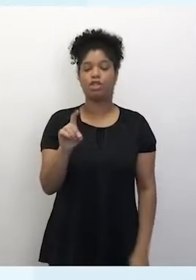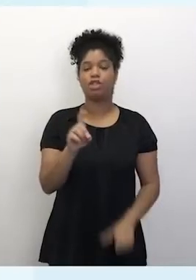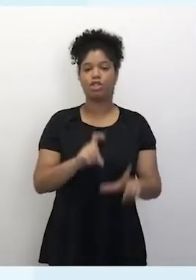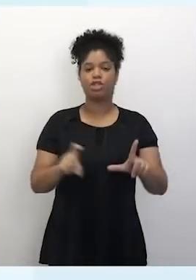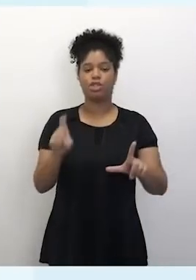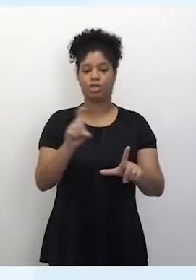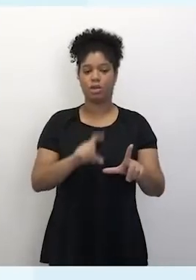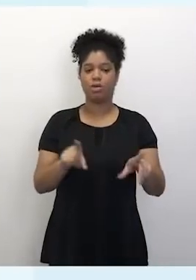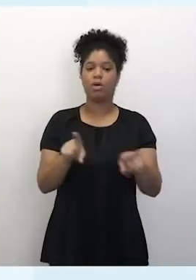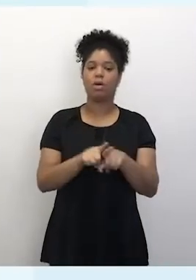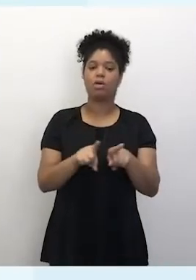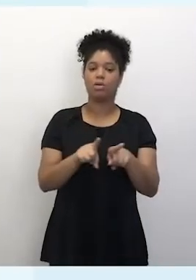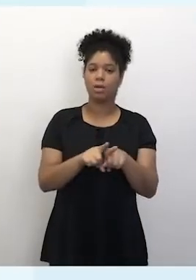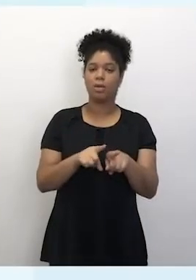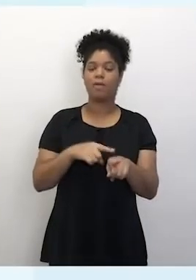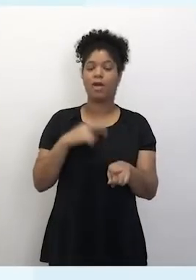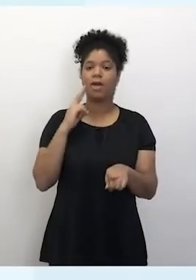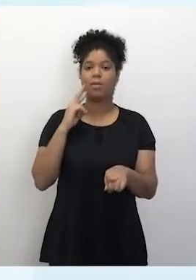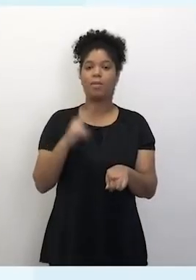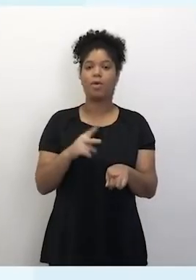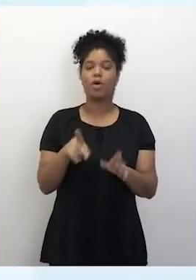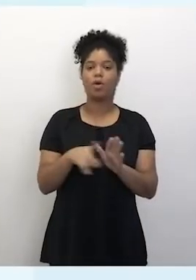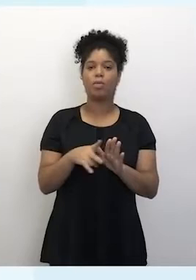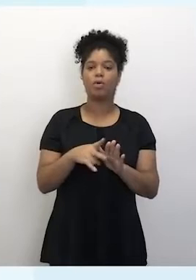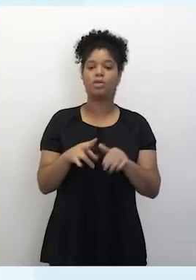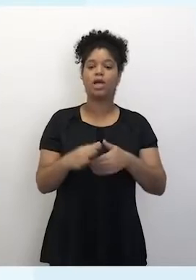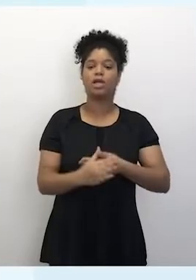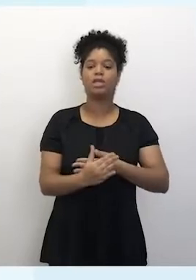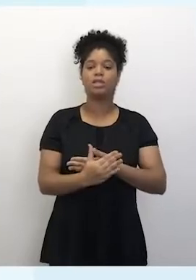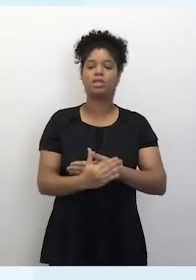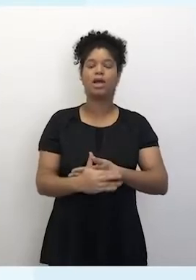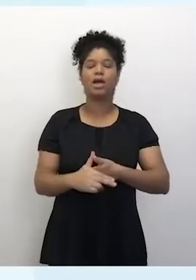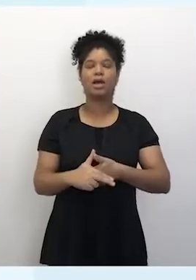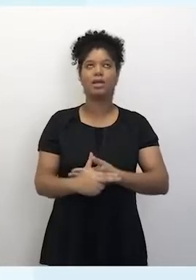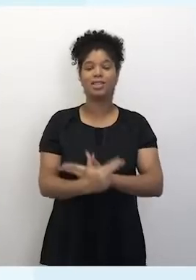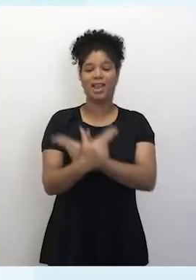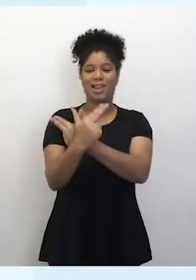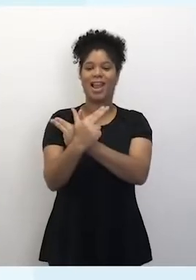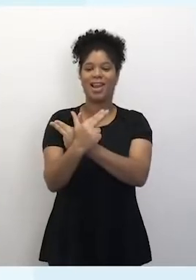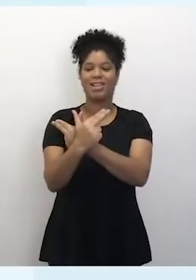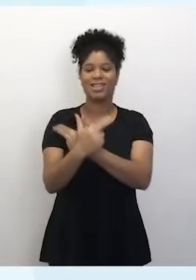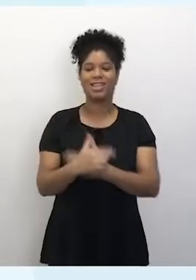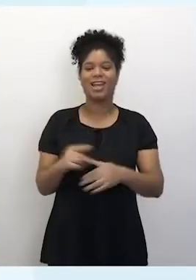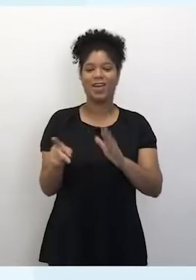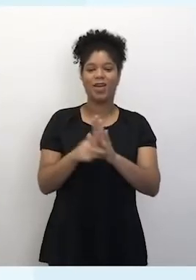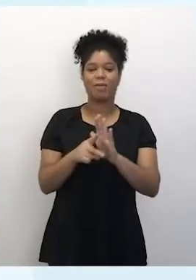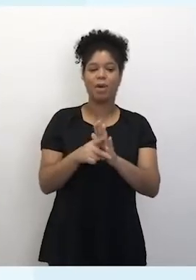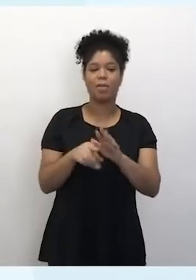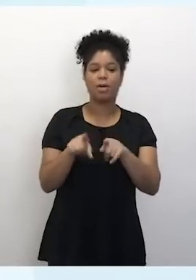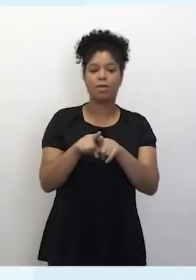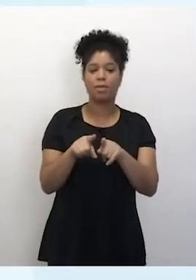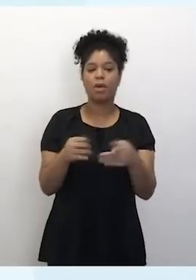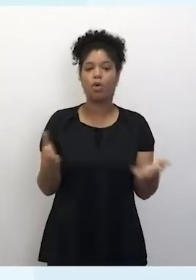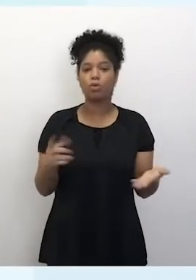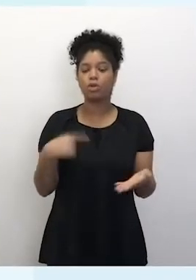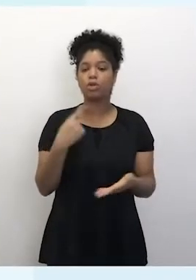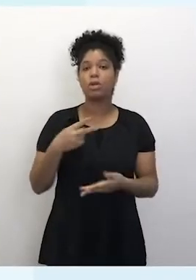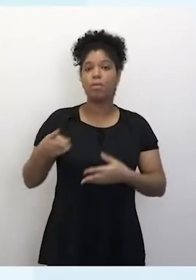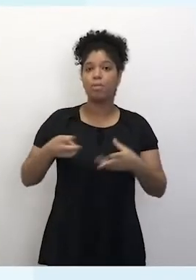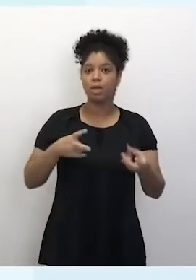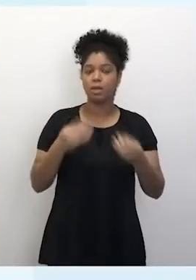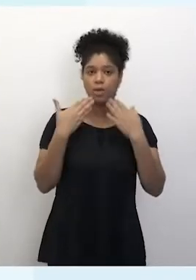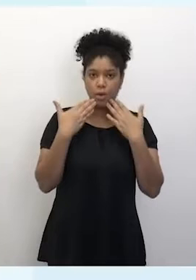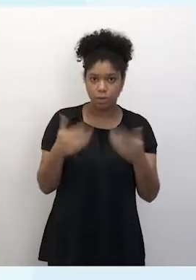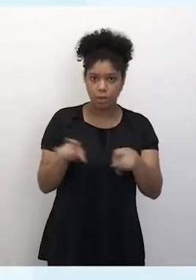imagens de satélite e mapas digitais, entre outros. Unidade temática, formas de representação